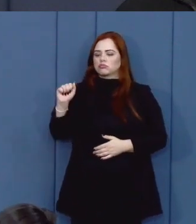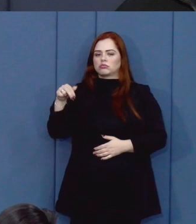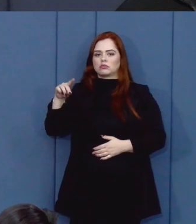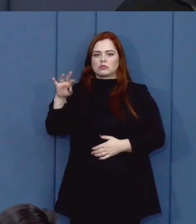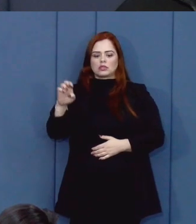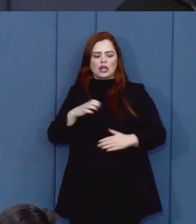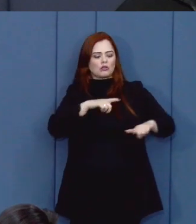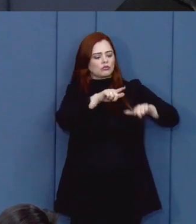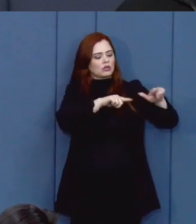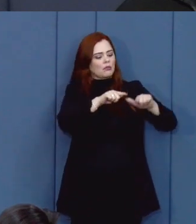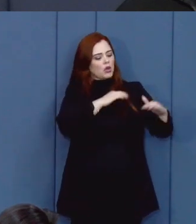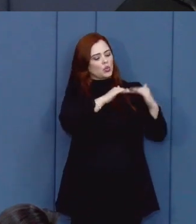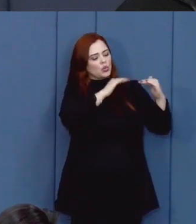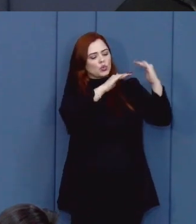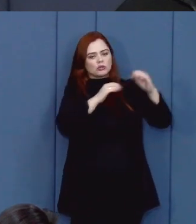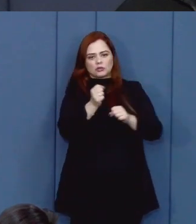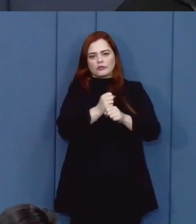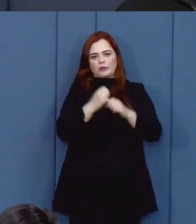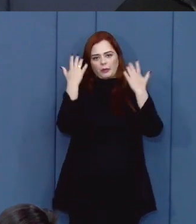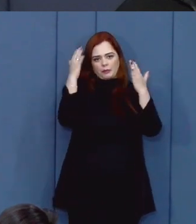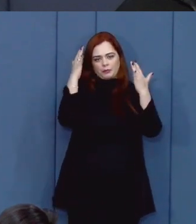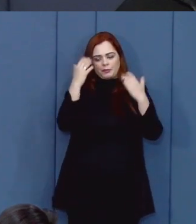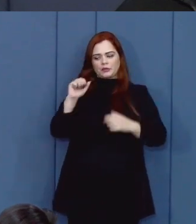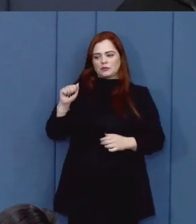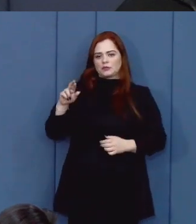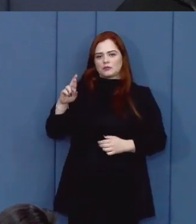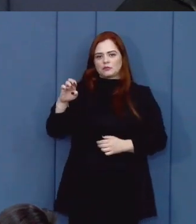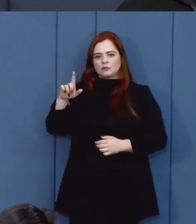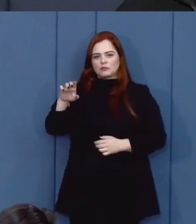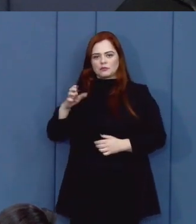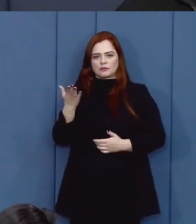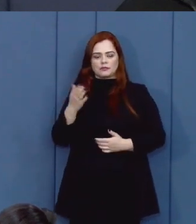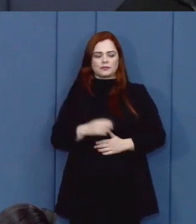longo de todos esses anos. Tá? E uma salva de palmas para...